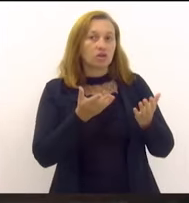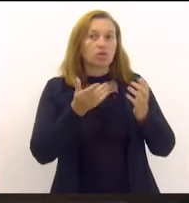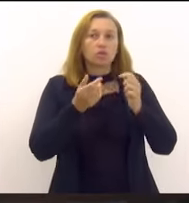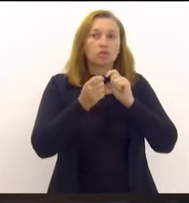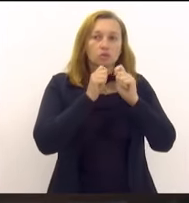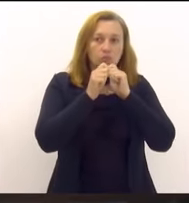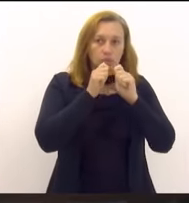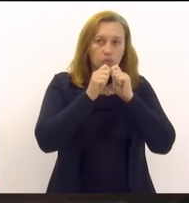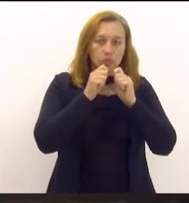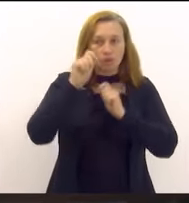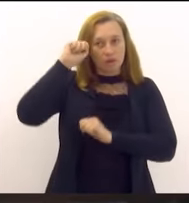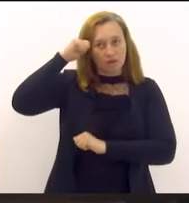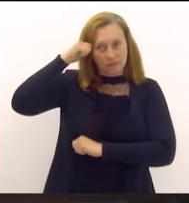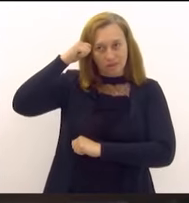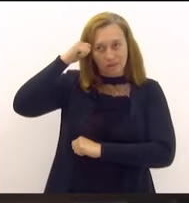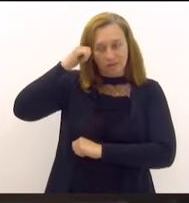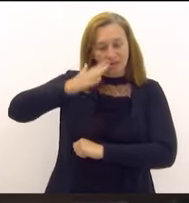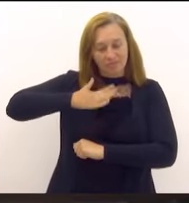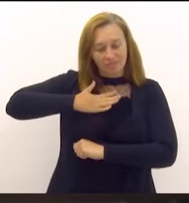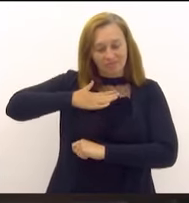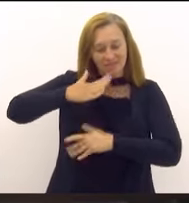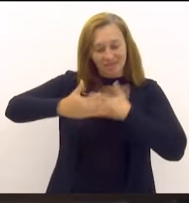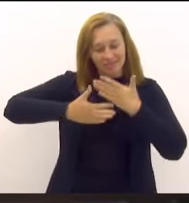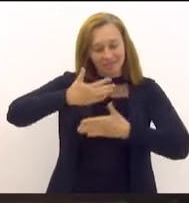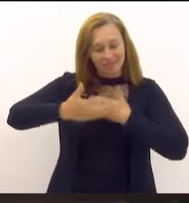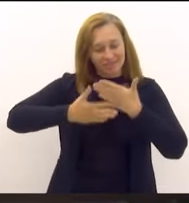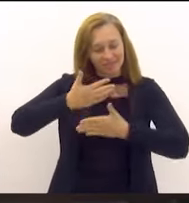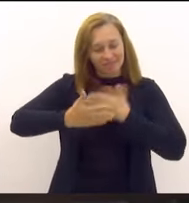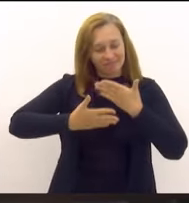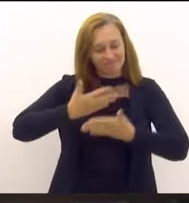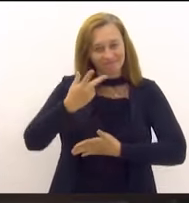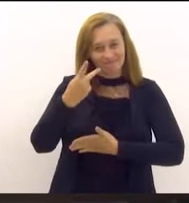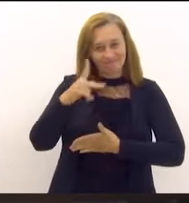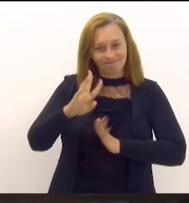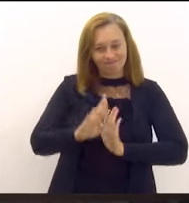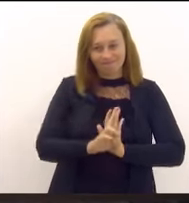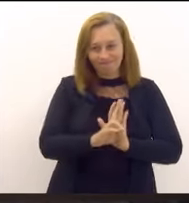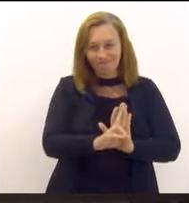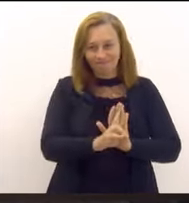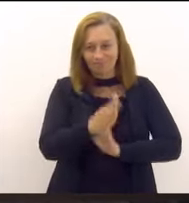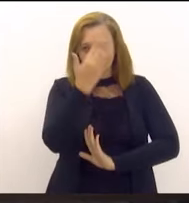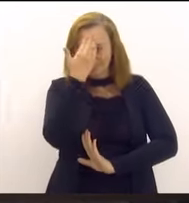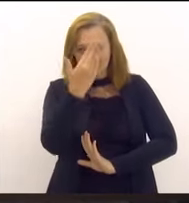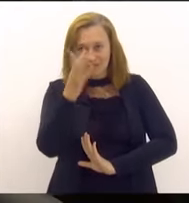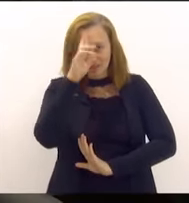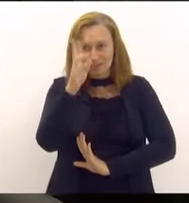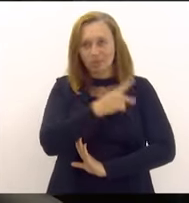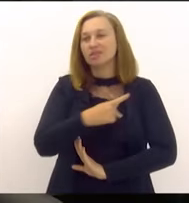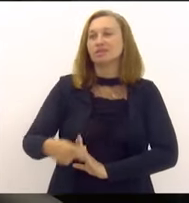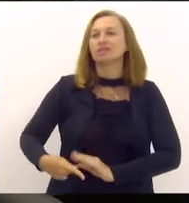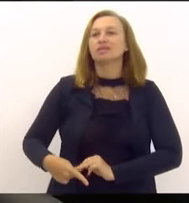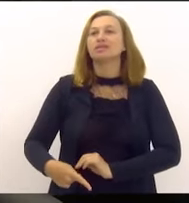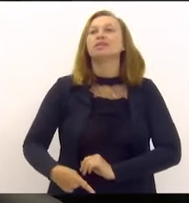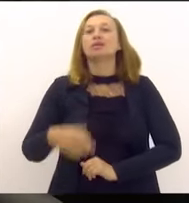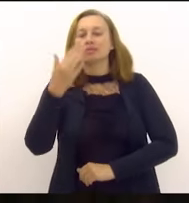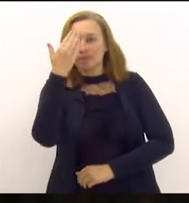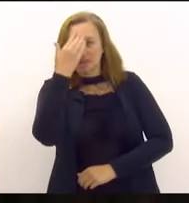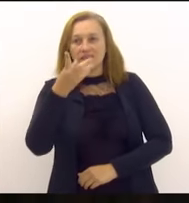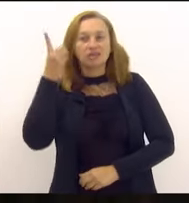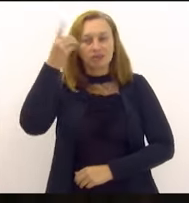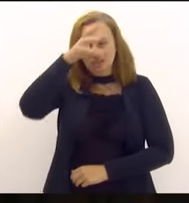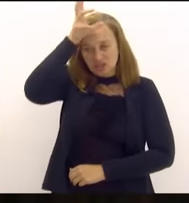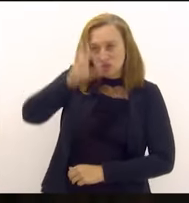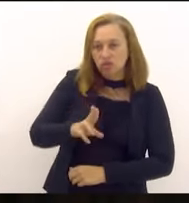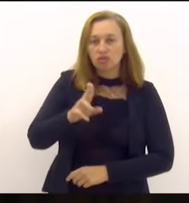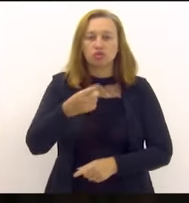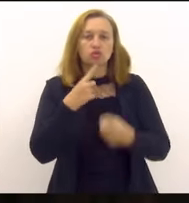negra. Minha alegria pela sua representatividade. Obrigado, presidente. Obrigado, deputada Tia Ju. Não havendo mais quem